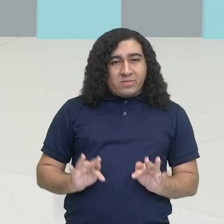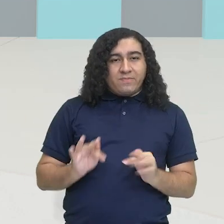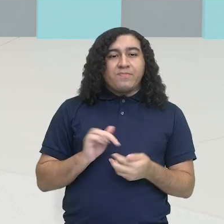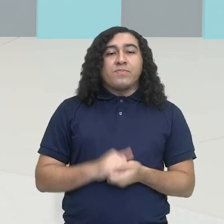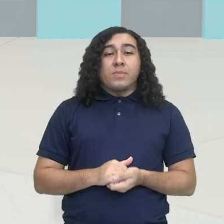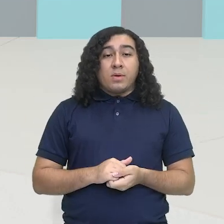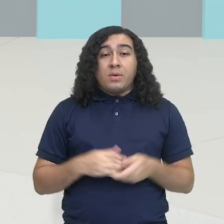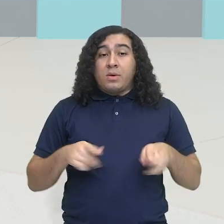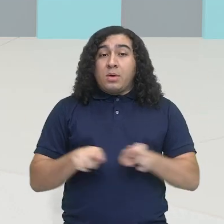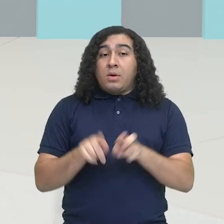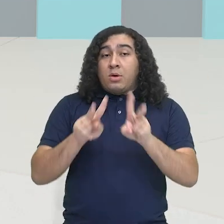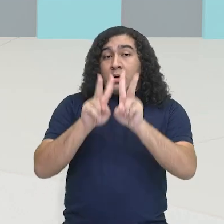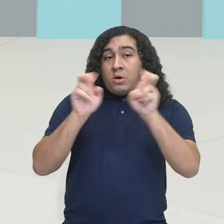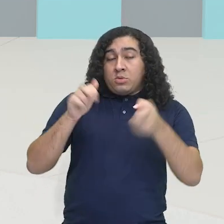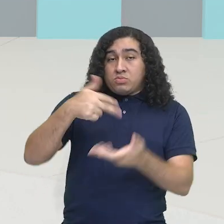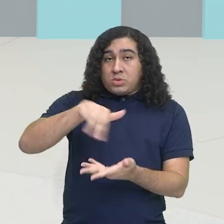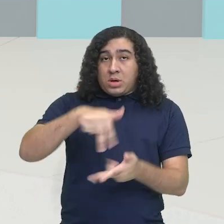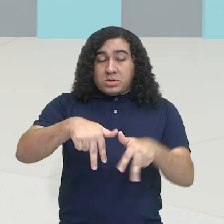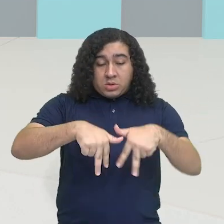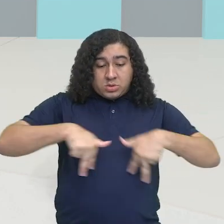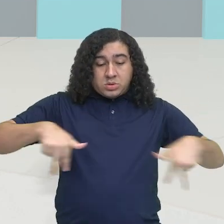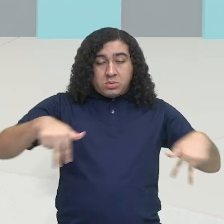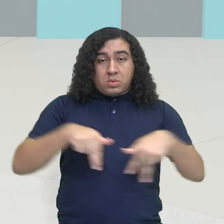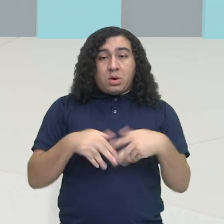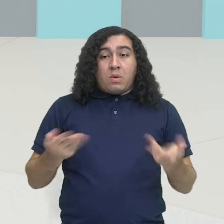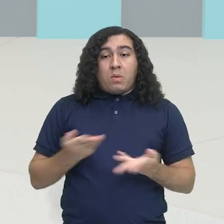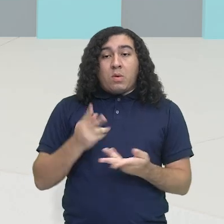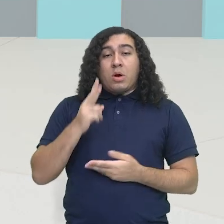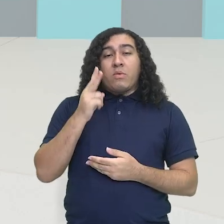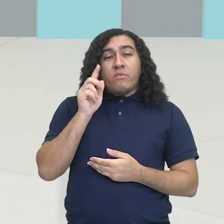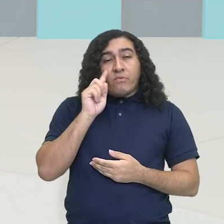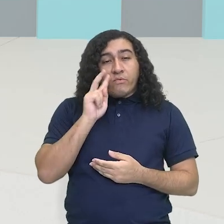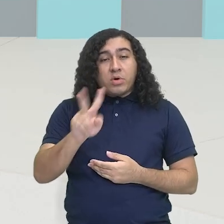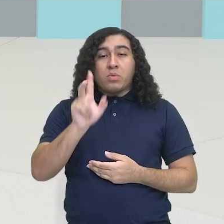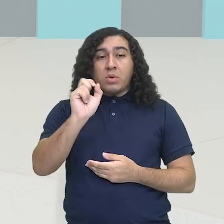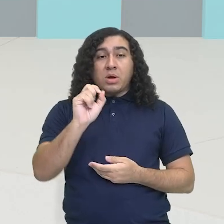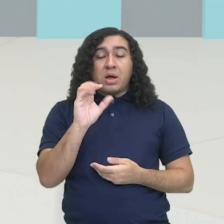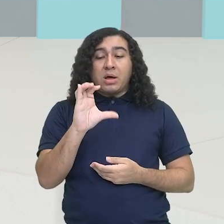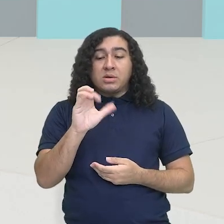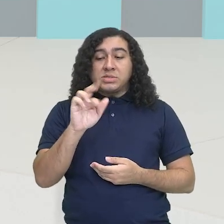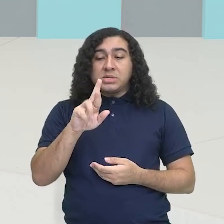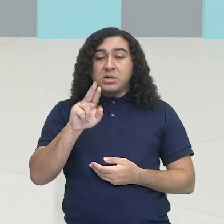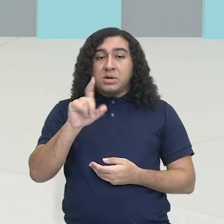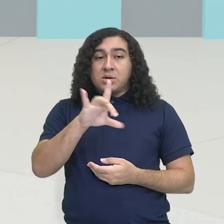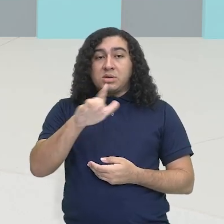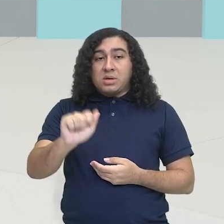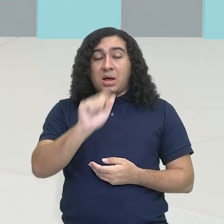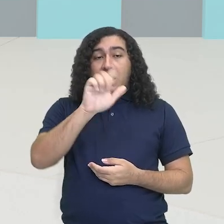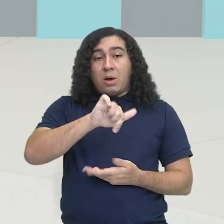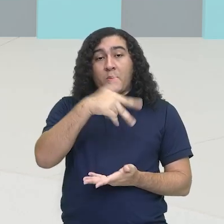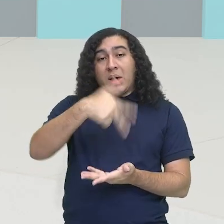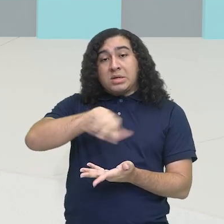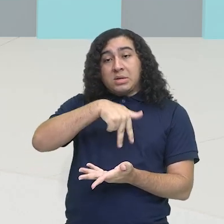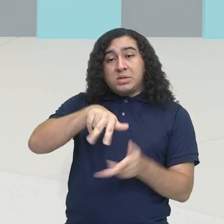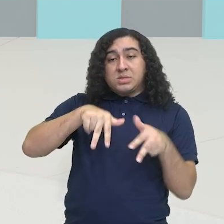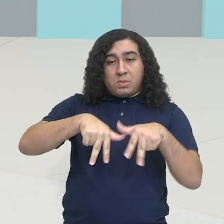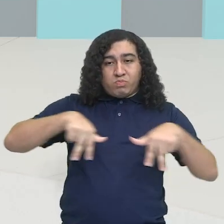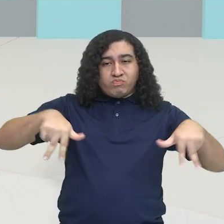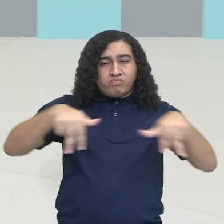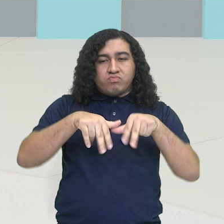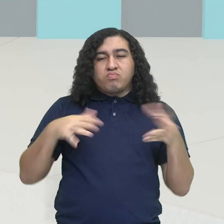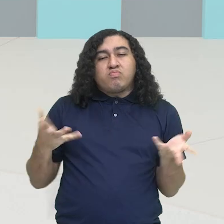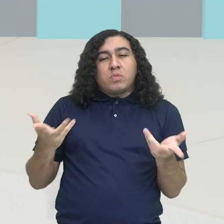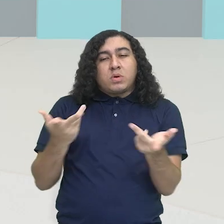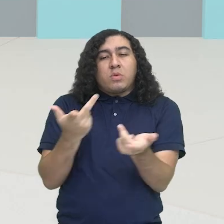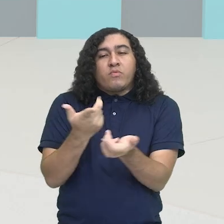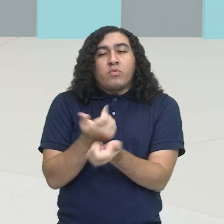por falar em dança de giro, vamos agora rever também a ciranda, que é essa dança de giro aí tão maravilhosa,